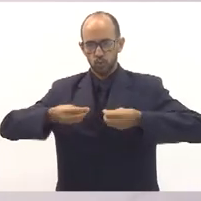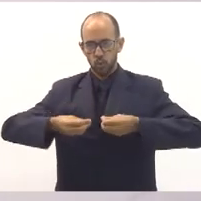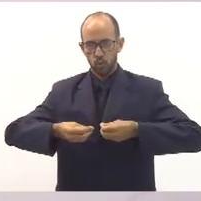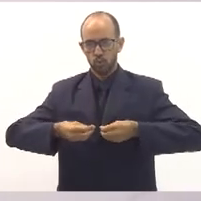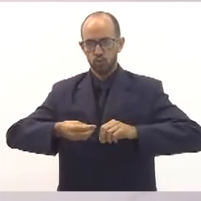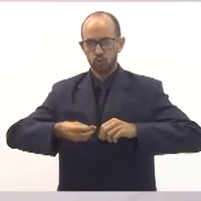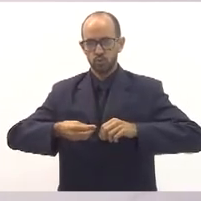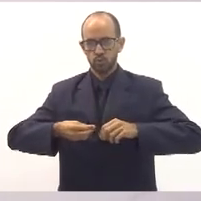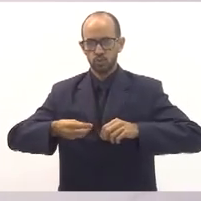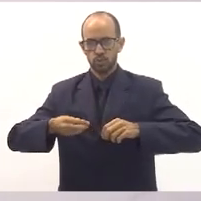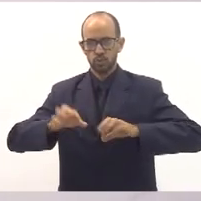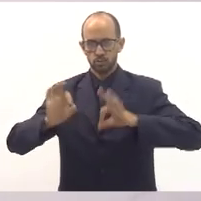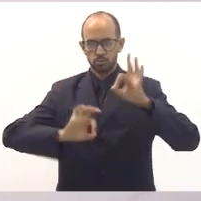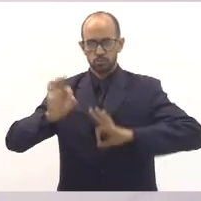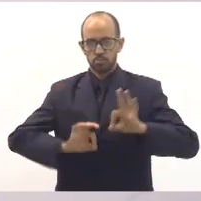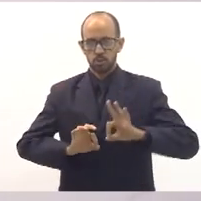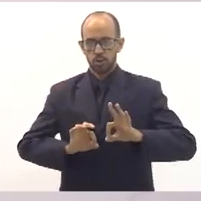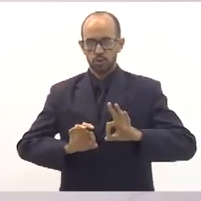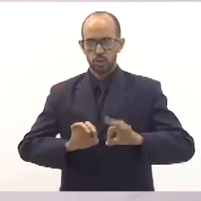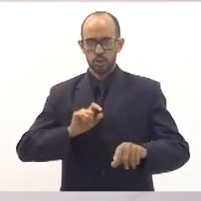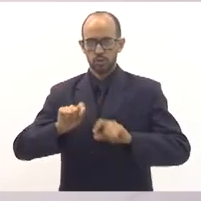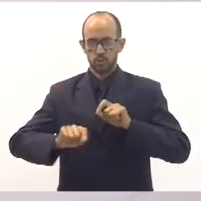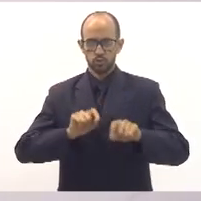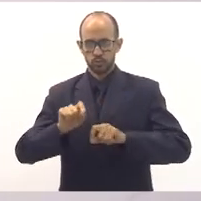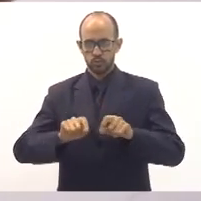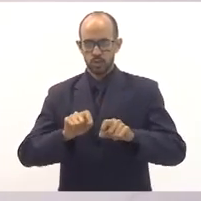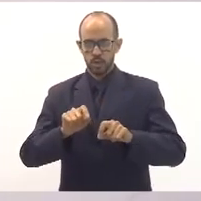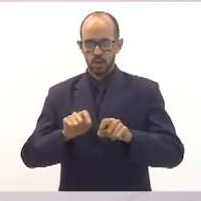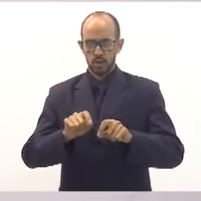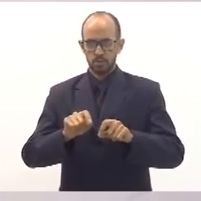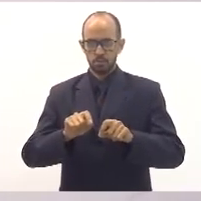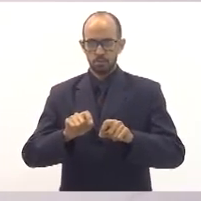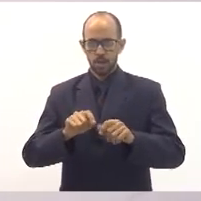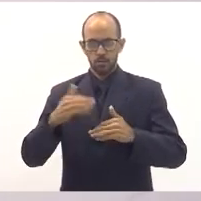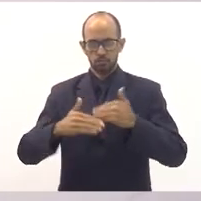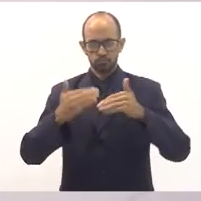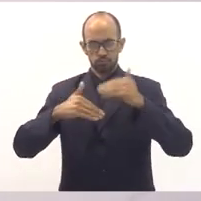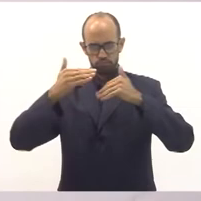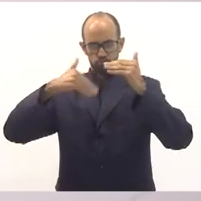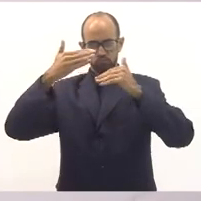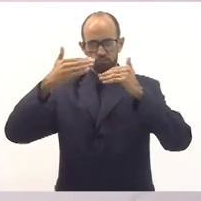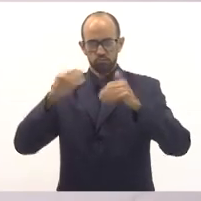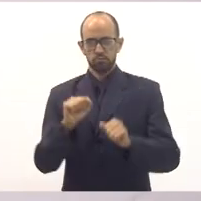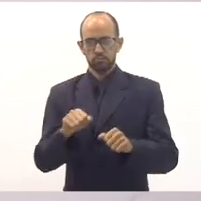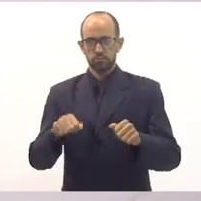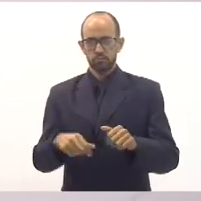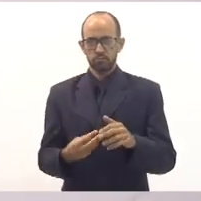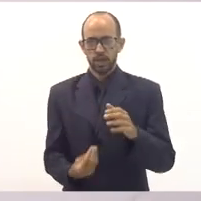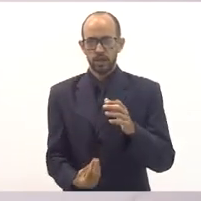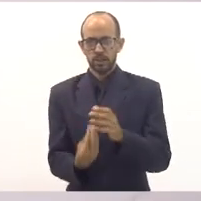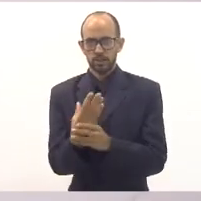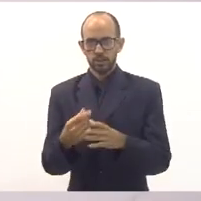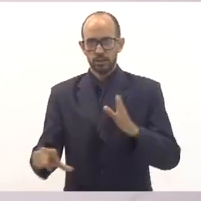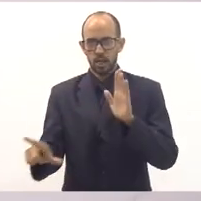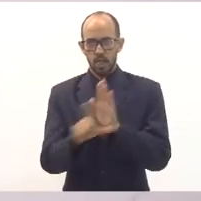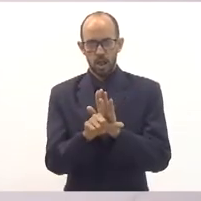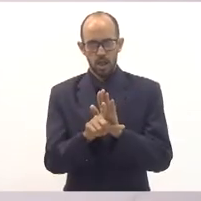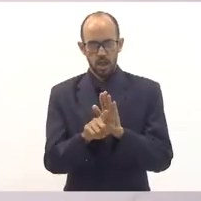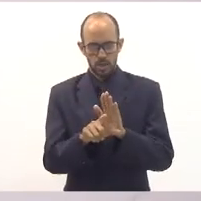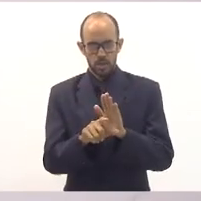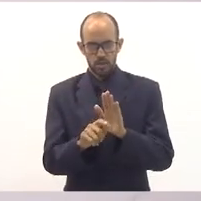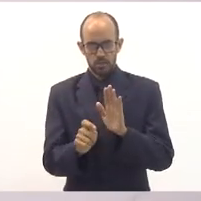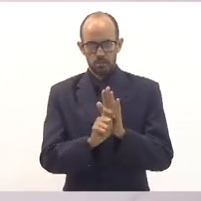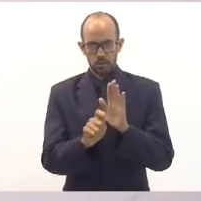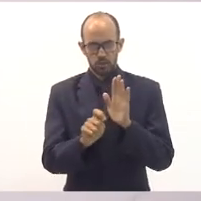esses projetos que nós estamos pensando e levar para frente para legalizar a maconha